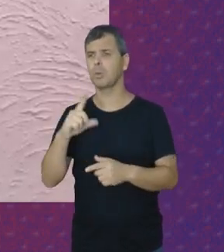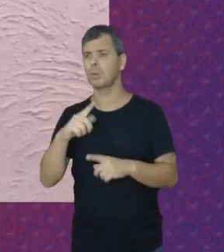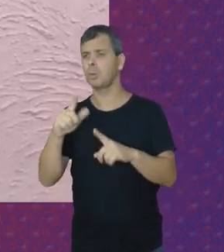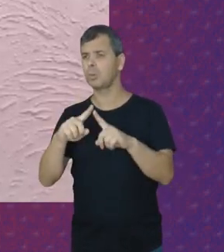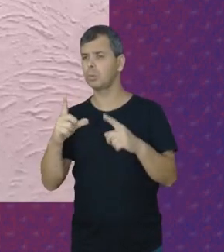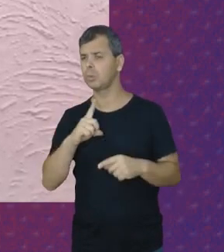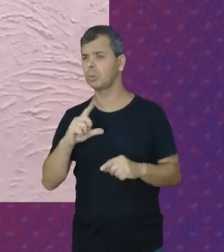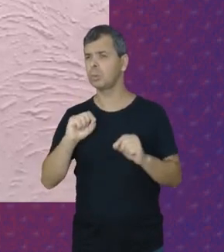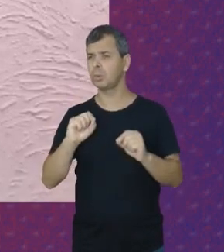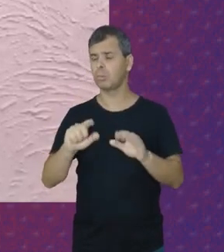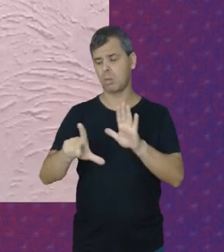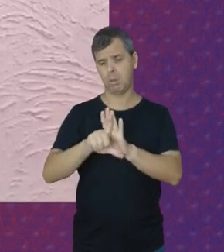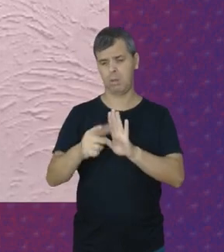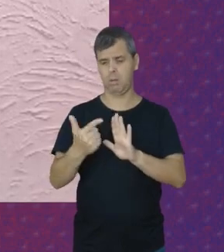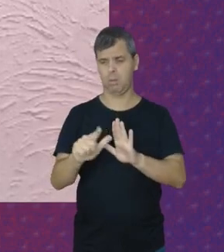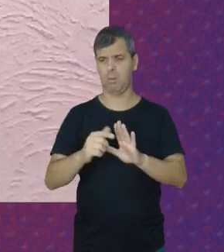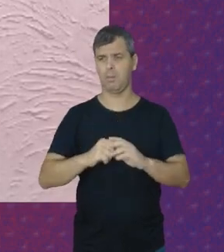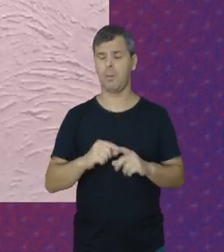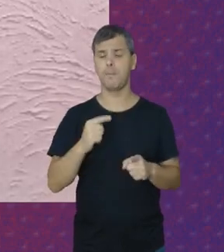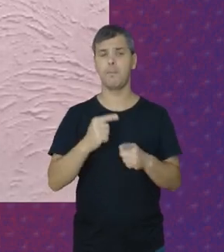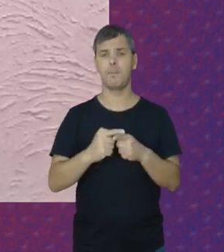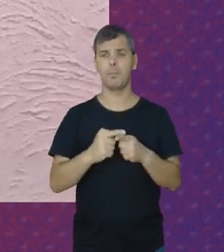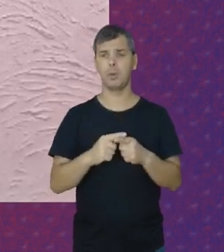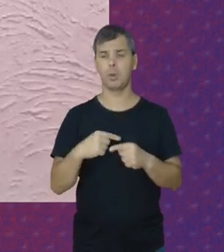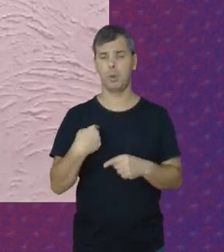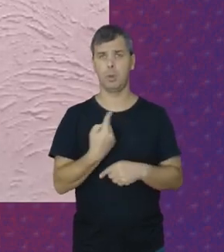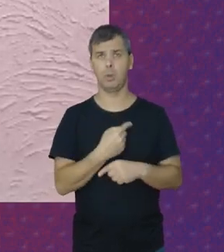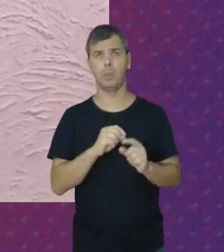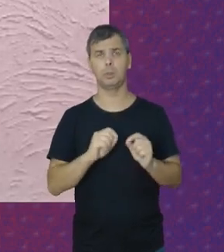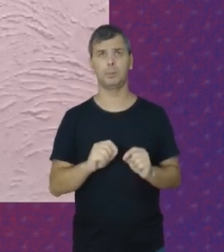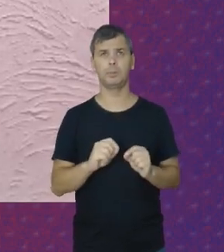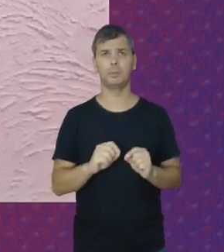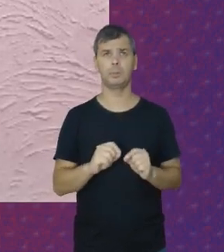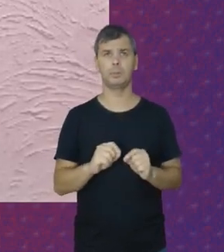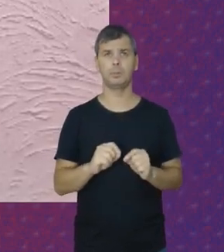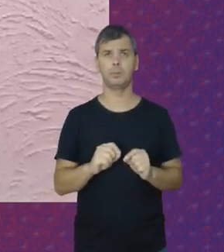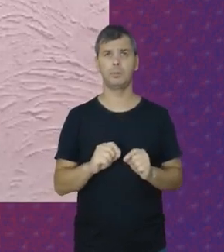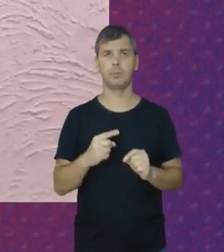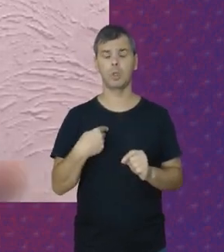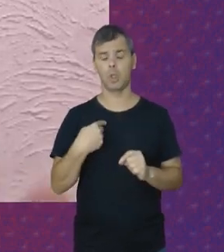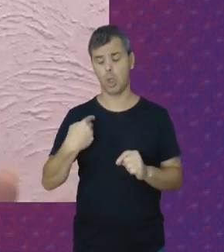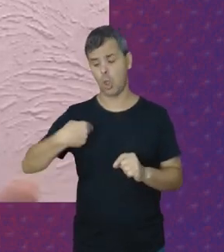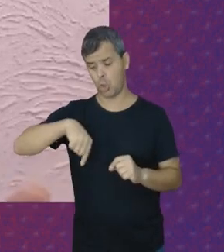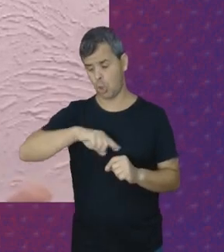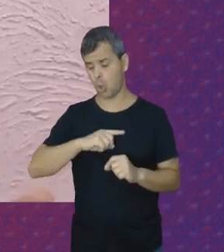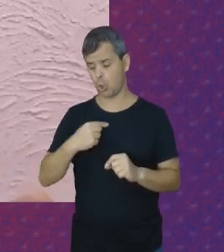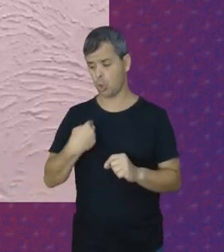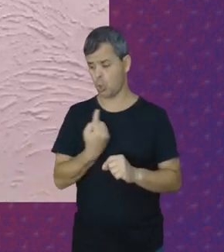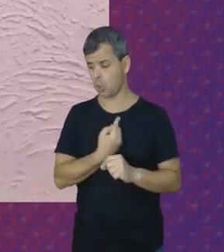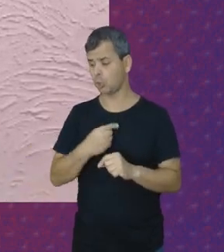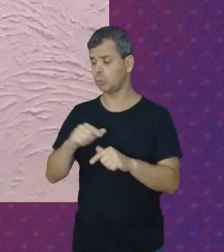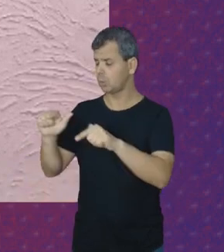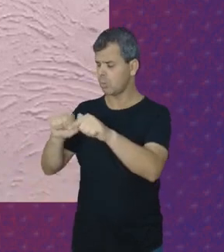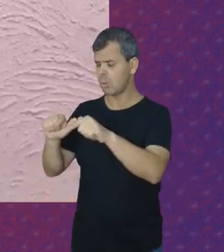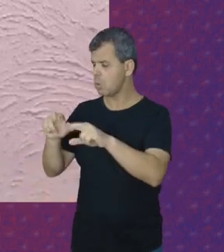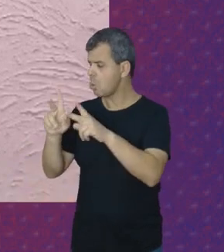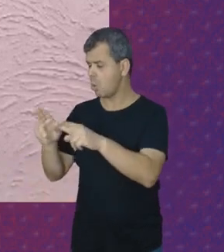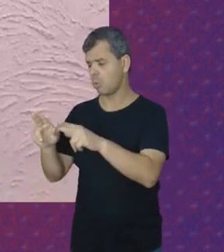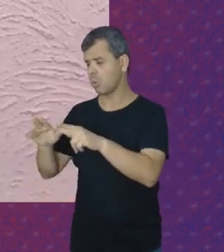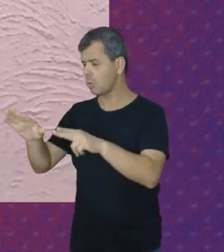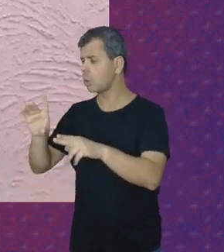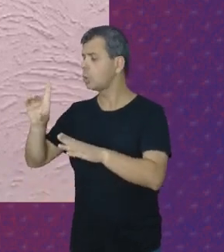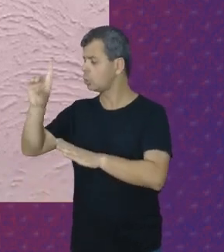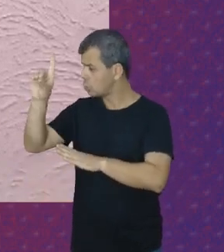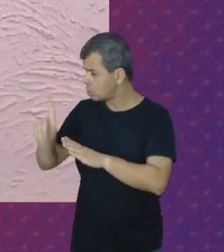não tendo lei. Porque a gente falava que somos trabalhadores como outra qualquer, então a gente também tem direito à